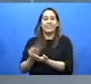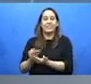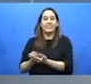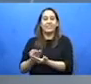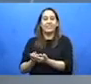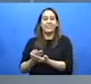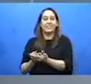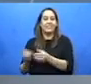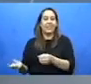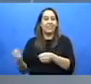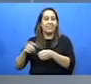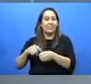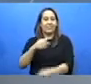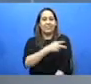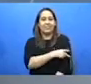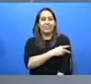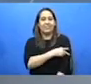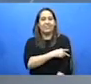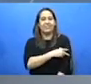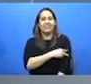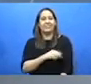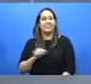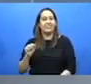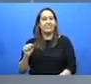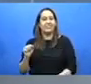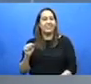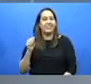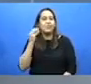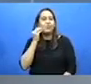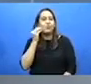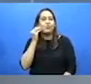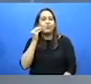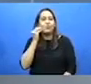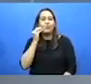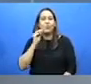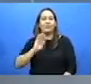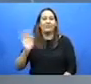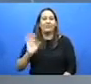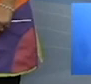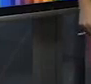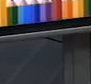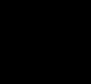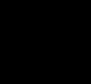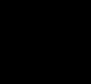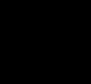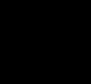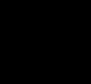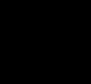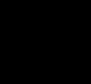Turminha do 2º ano, aquele beijo no coração e até a próxima aula. Tchau, tchau!